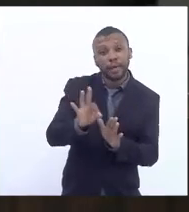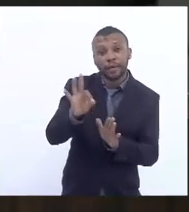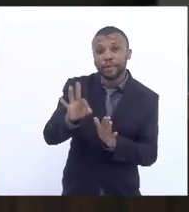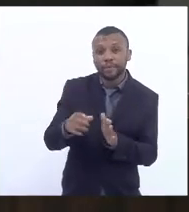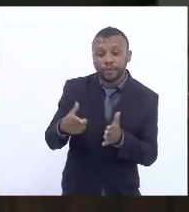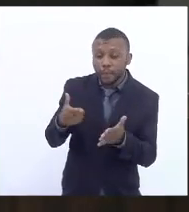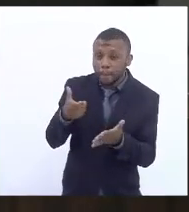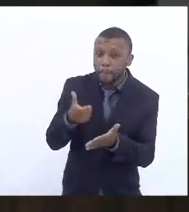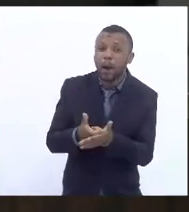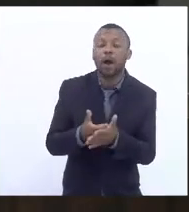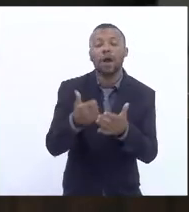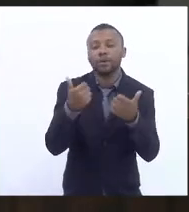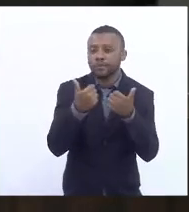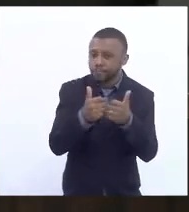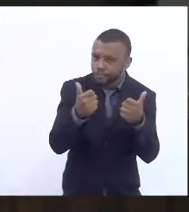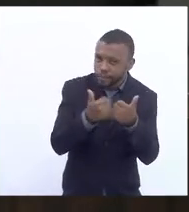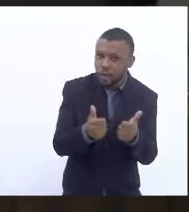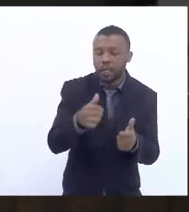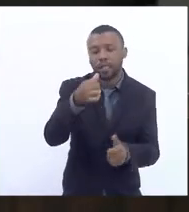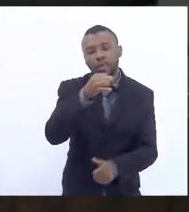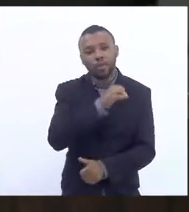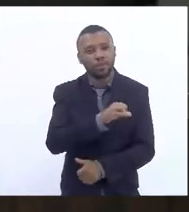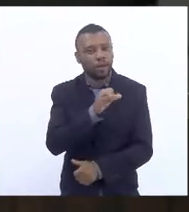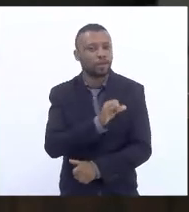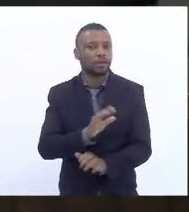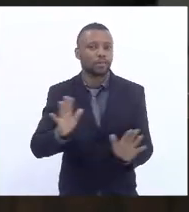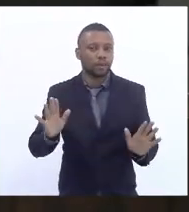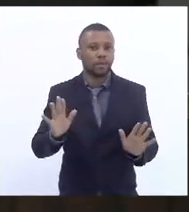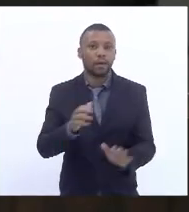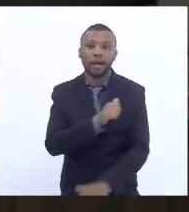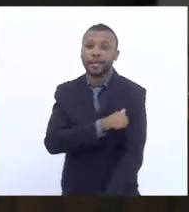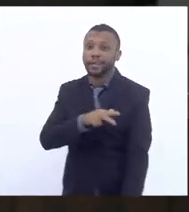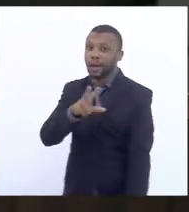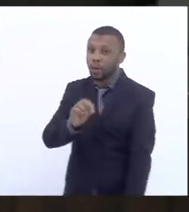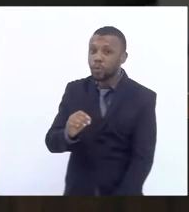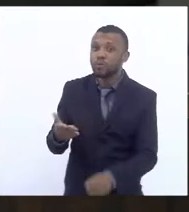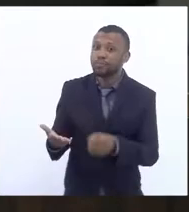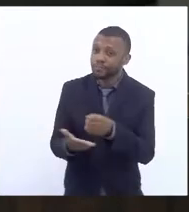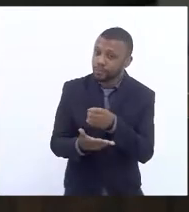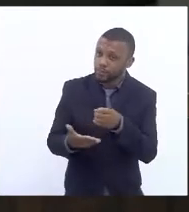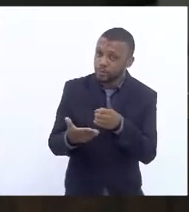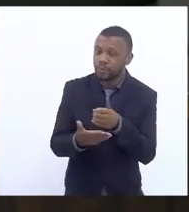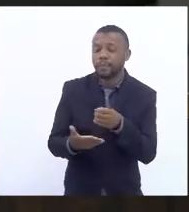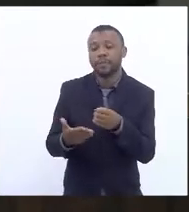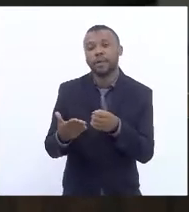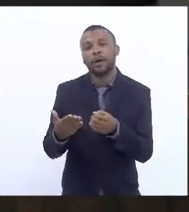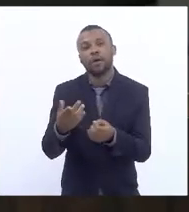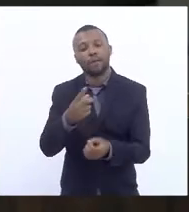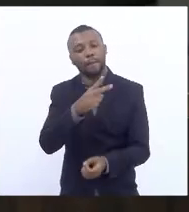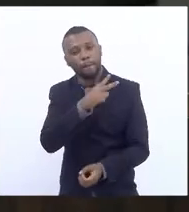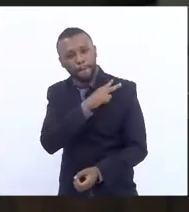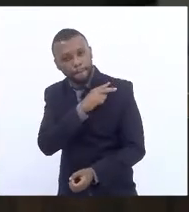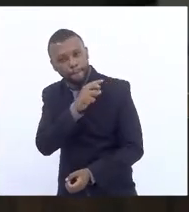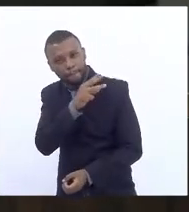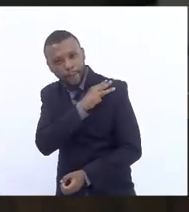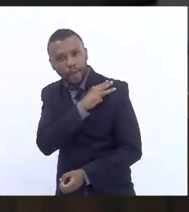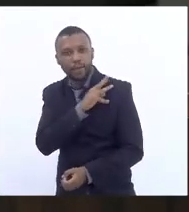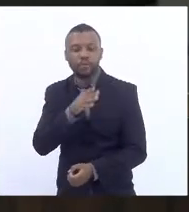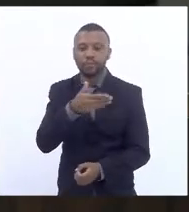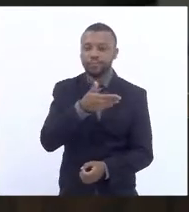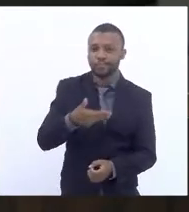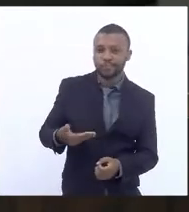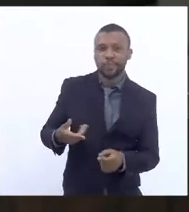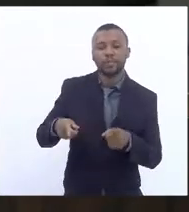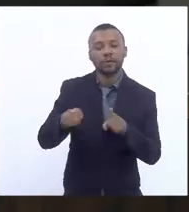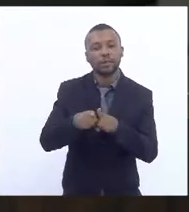de passageiro por ônibus no Estado do Rio de Janeiro, para alunos do ensino fundamental e médio da rede pública estadual, para as pessoas